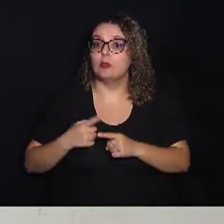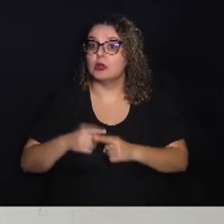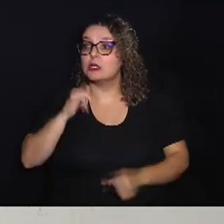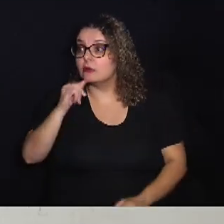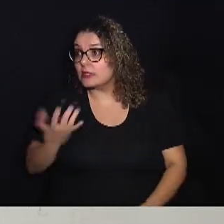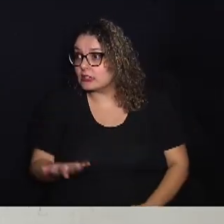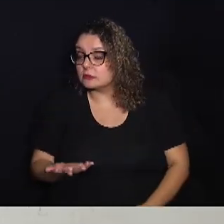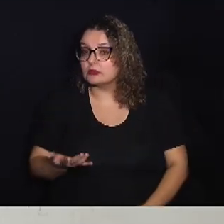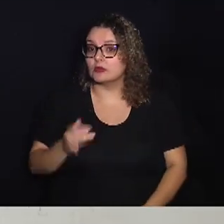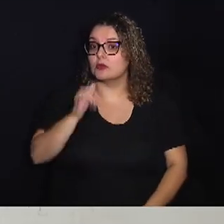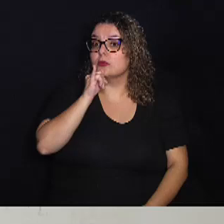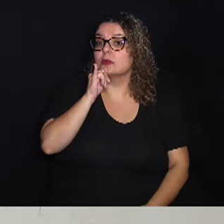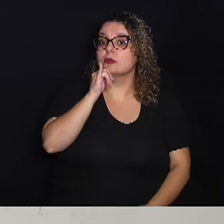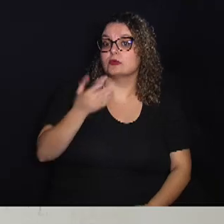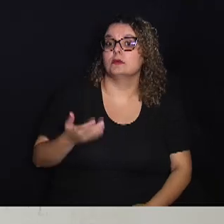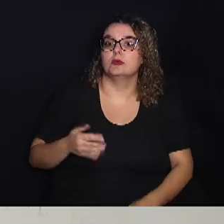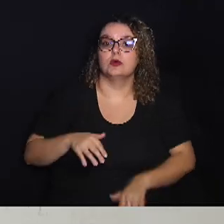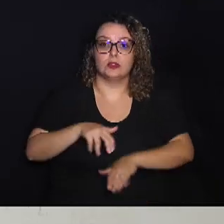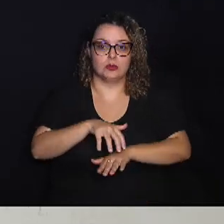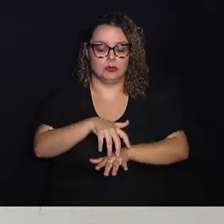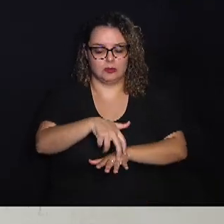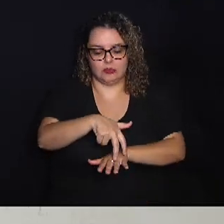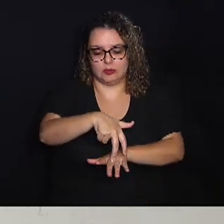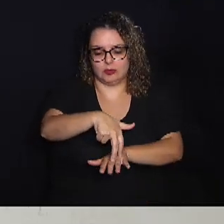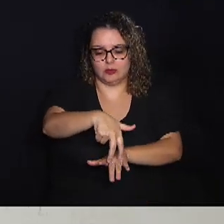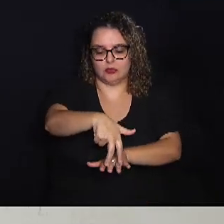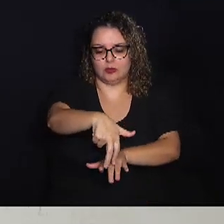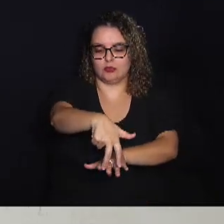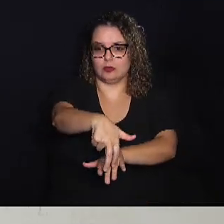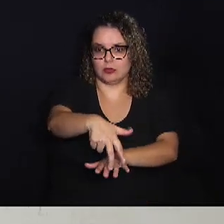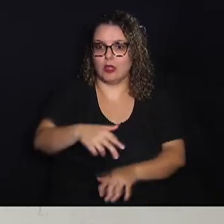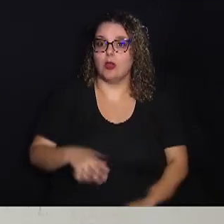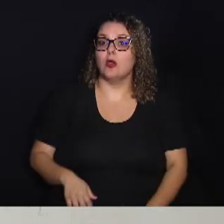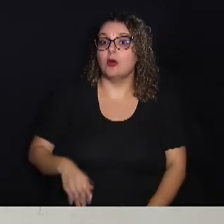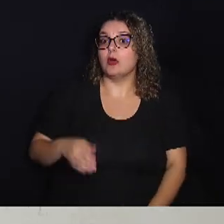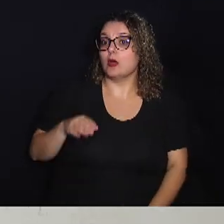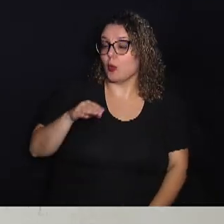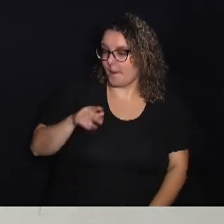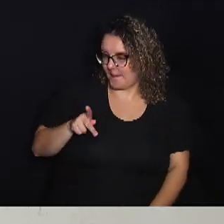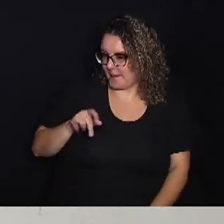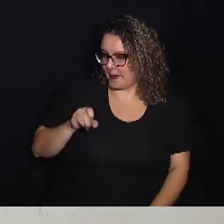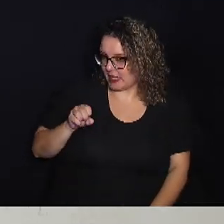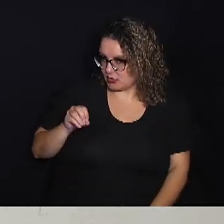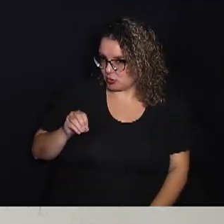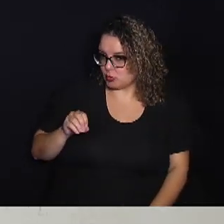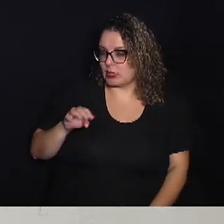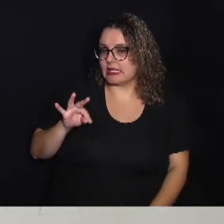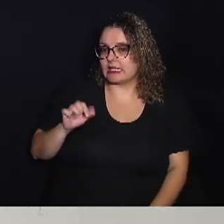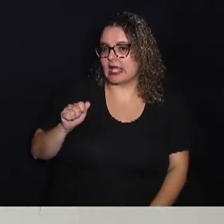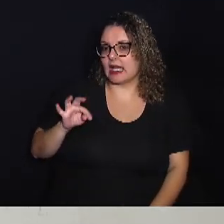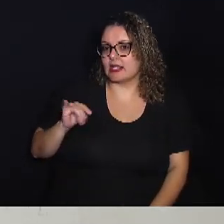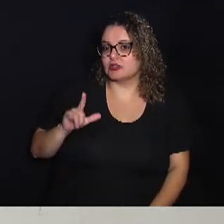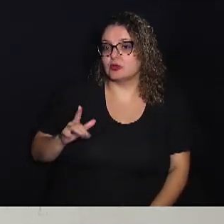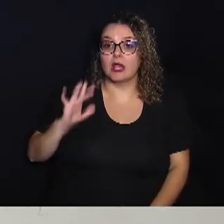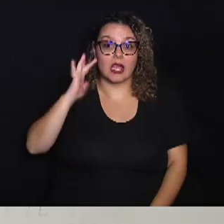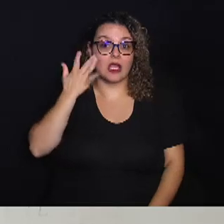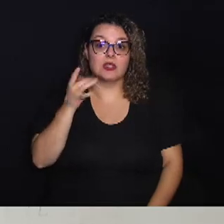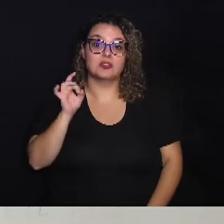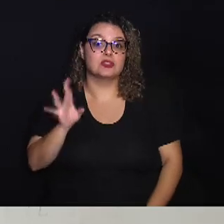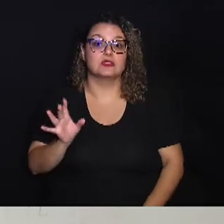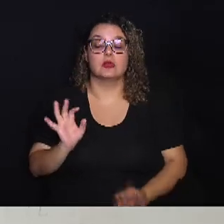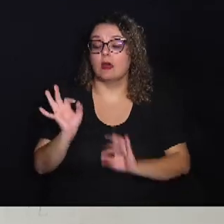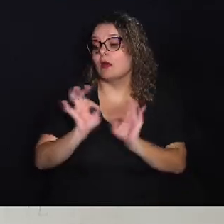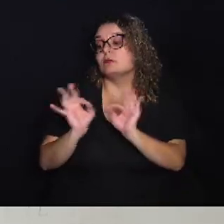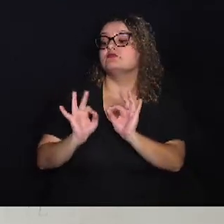Eu vou te dar um exemplo do piso tátil, tá? O piso tátil, as pessoas acham que o piso tátil é apenas um